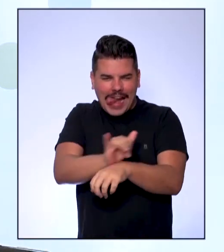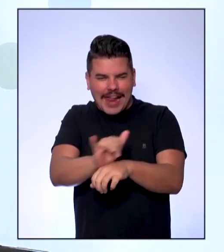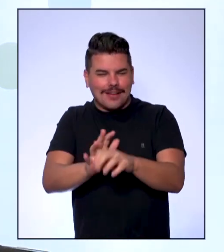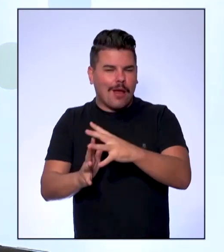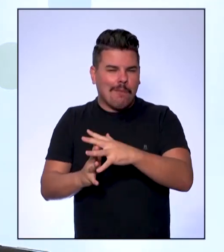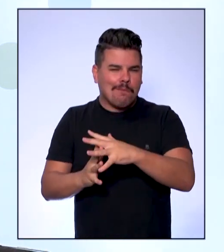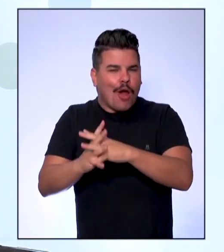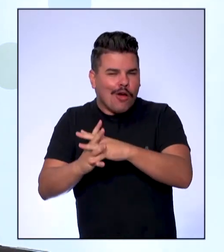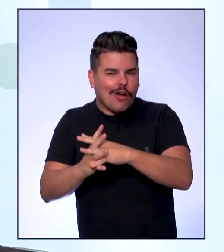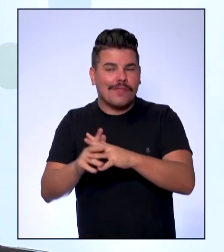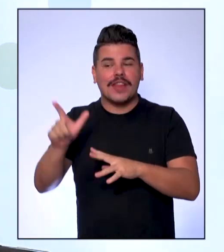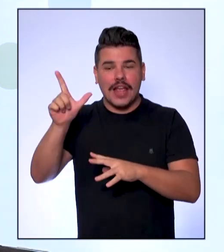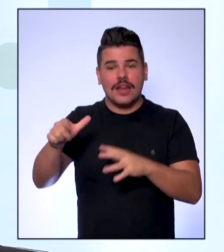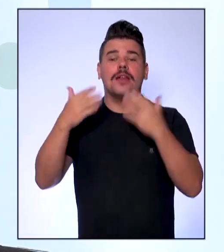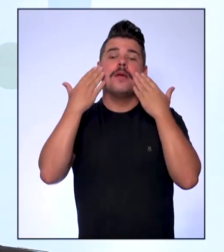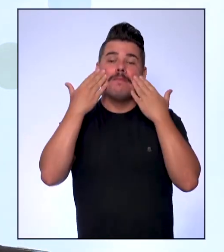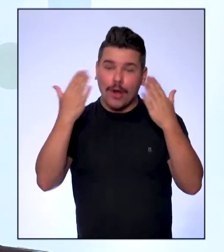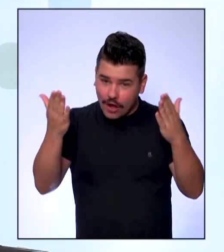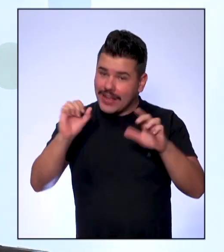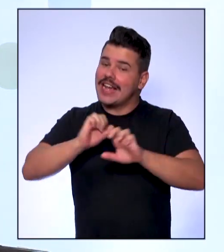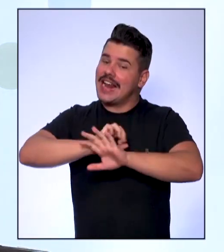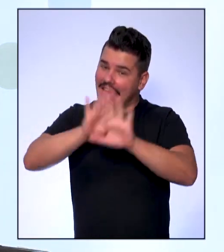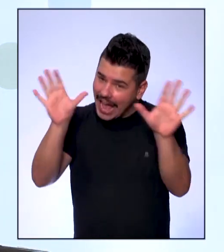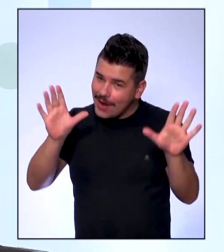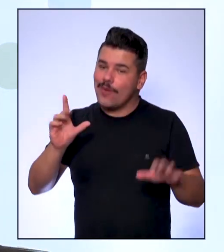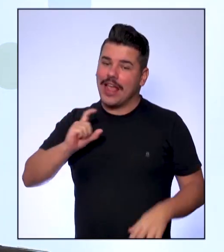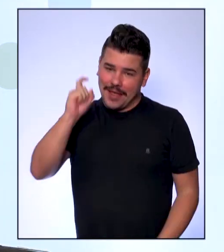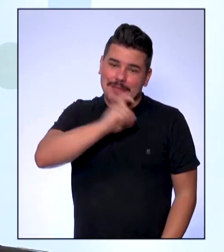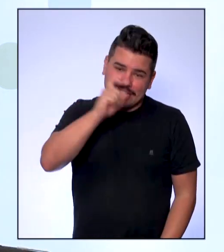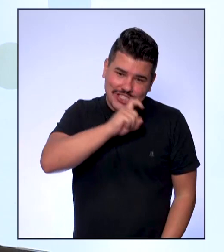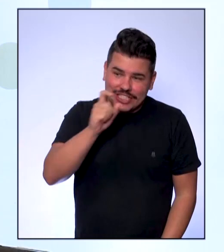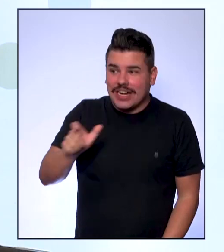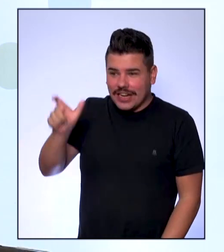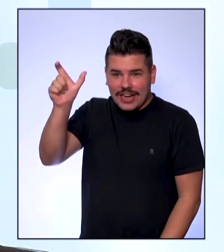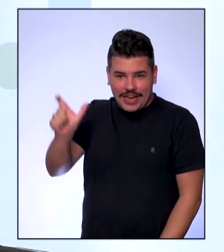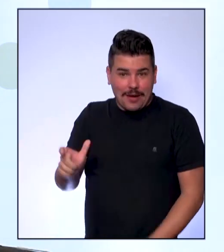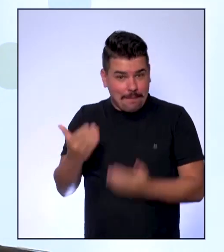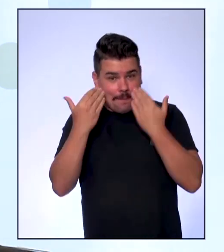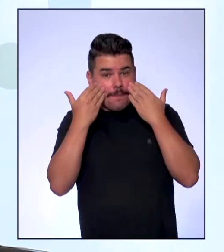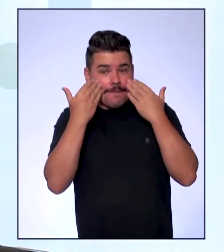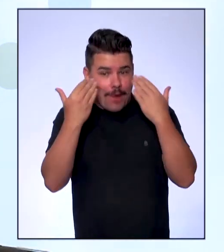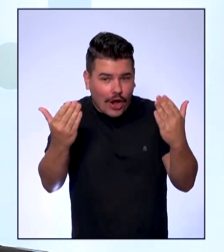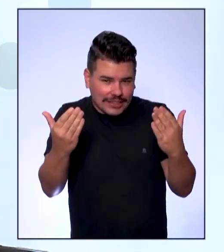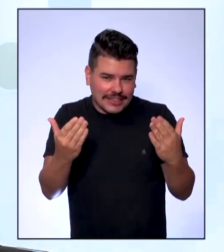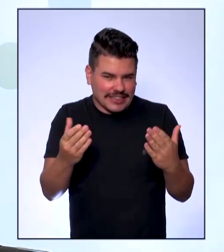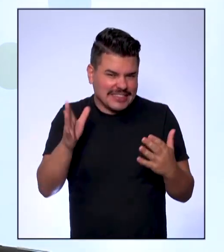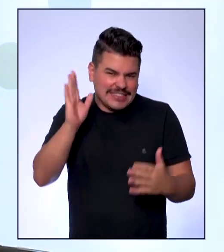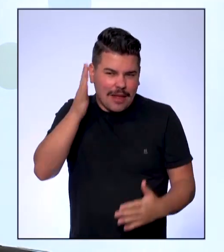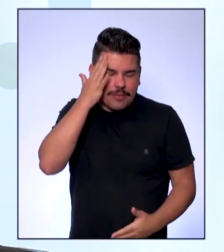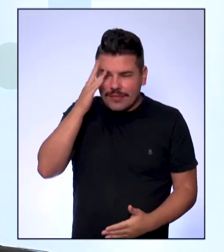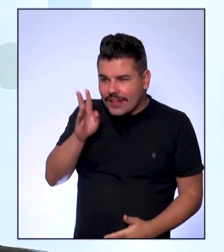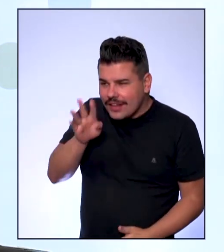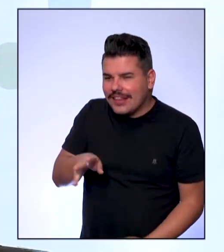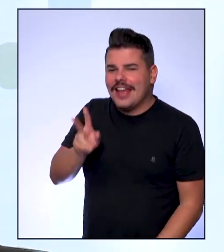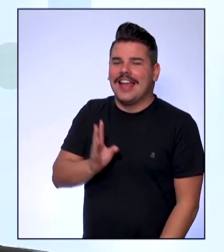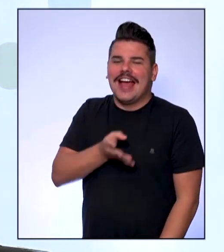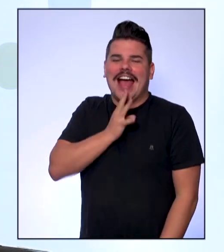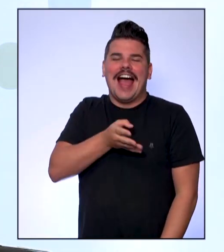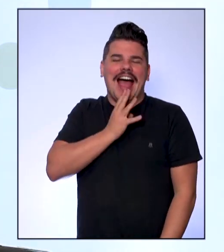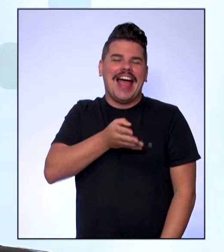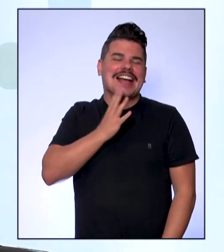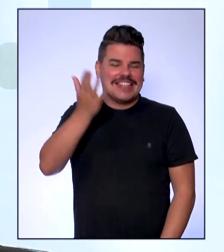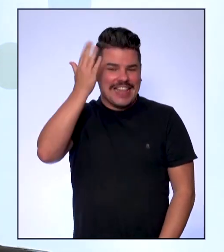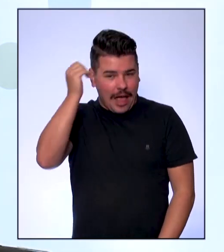O sensacionalista deixa muito claro que as notícias que estão ali não são notícias verdadeiras, né? Não é uma notícia real que você pode usar